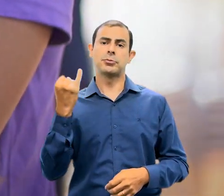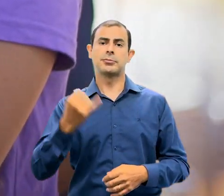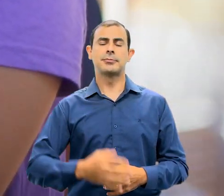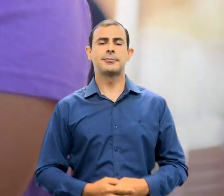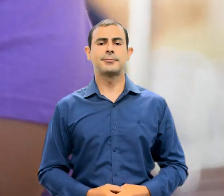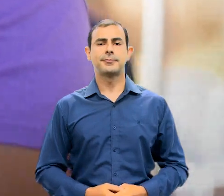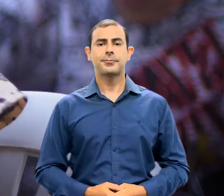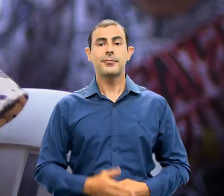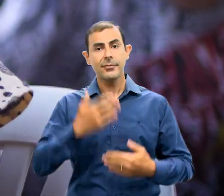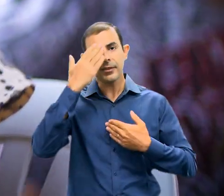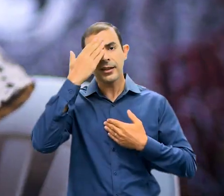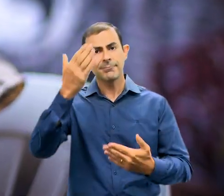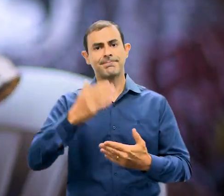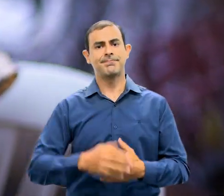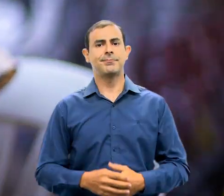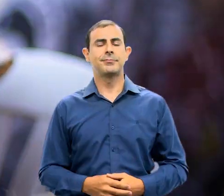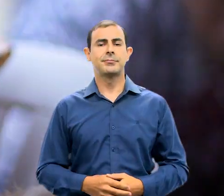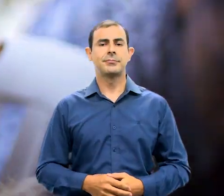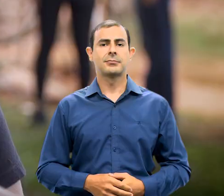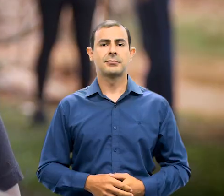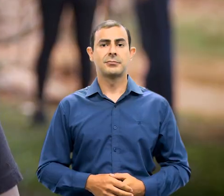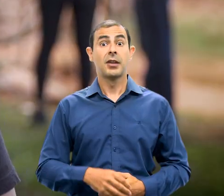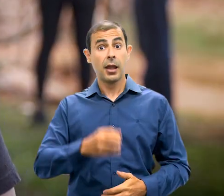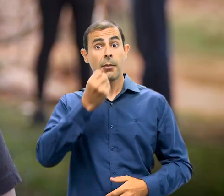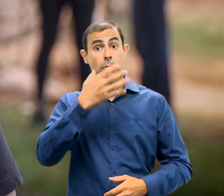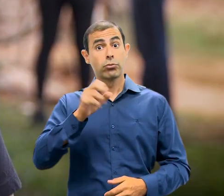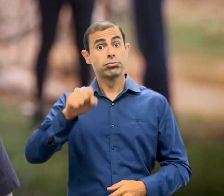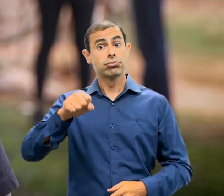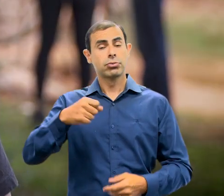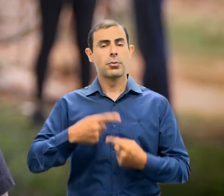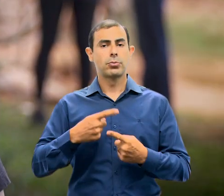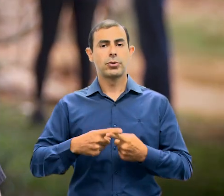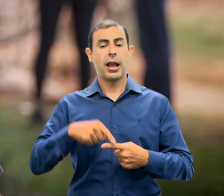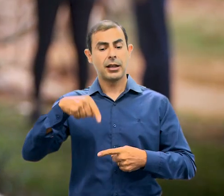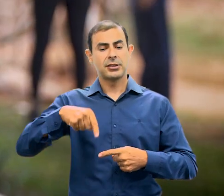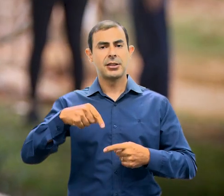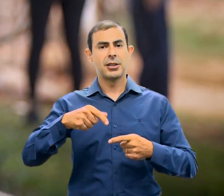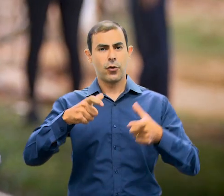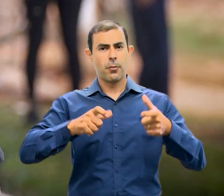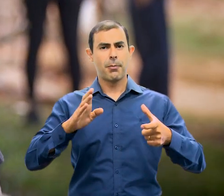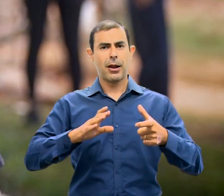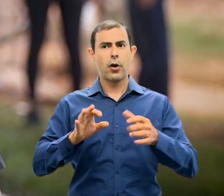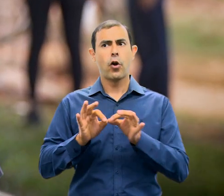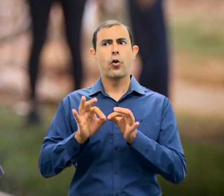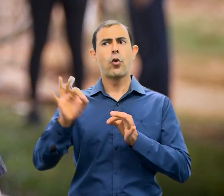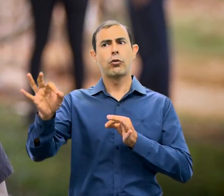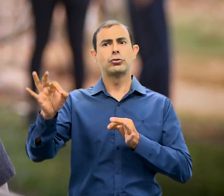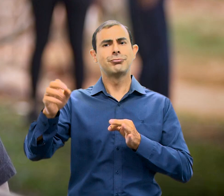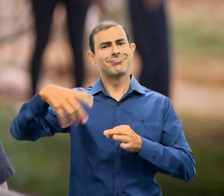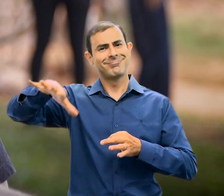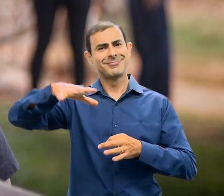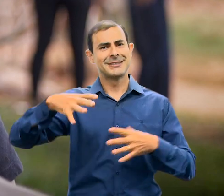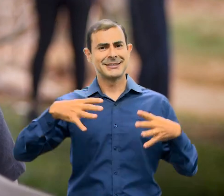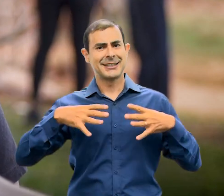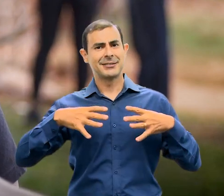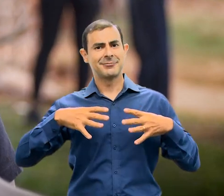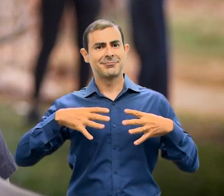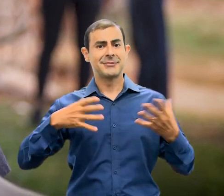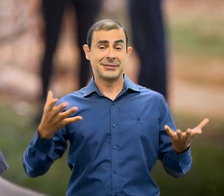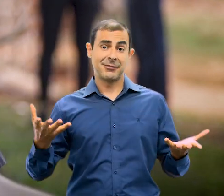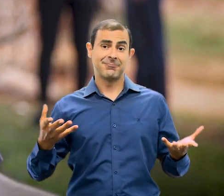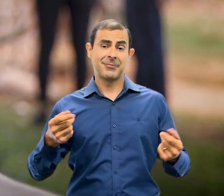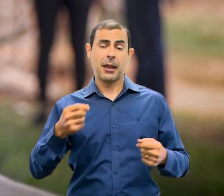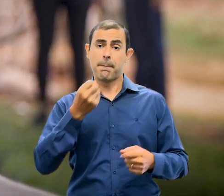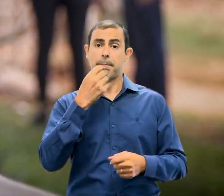muito importante. E eu agradeço muito. É muito bom, né? Considerando que o bairro aqui é um pouco afastado, né? Geralmente das regiões